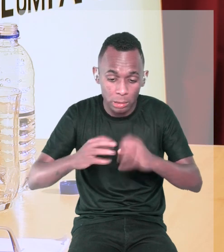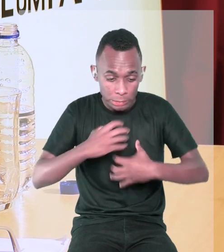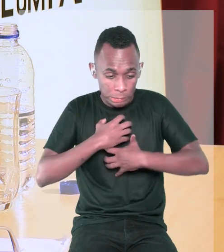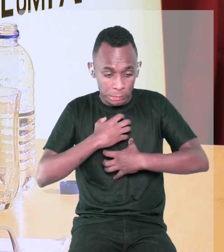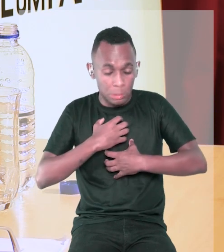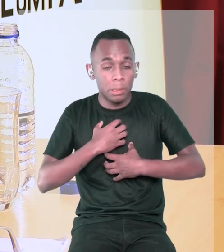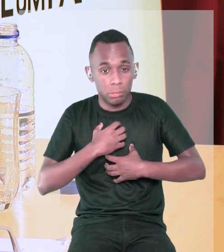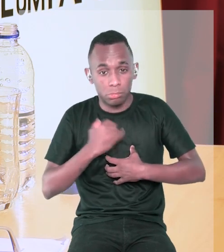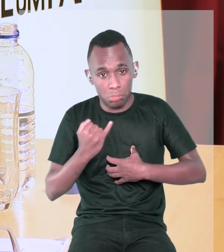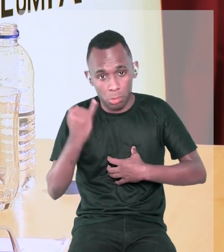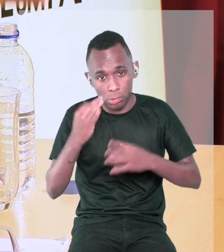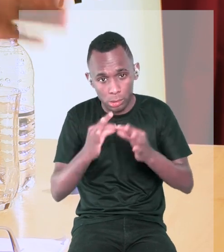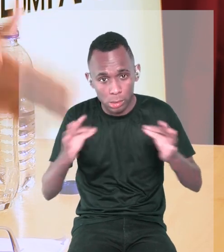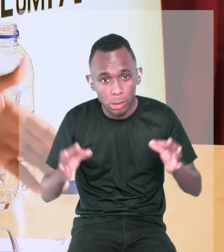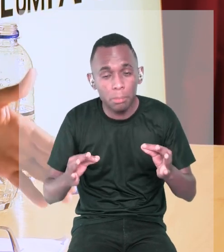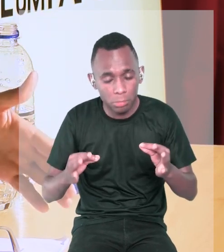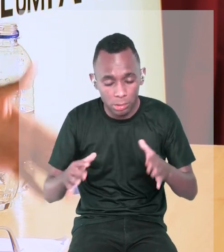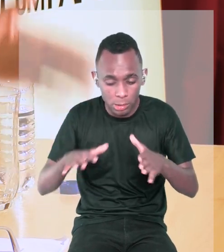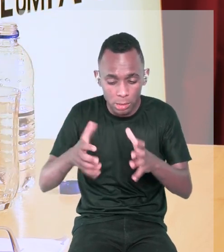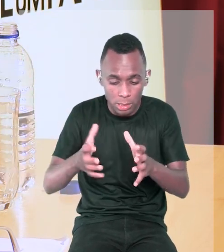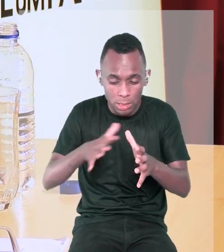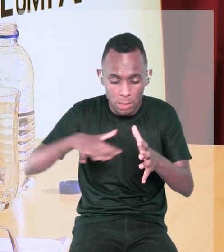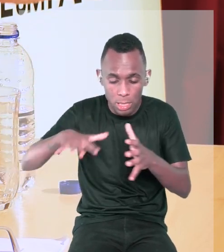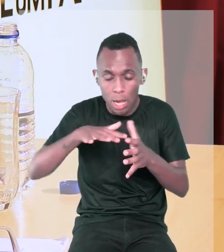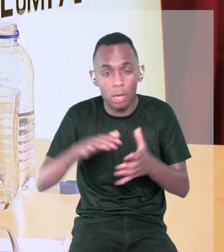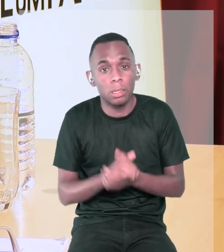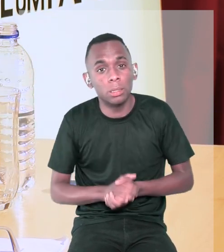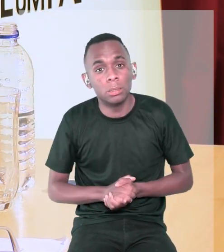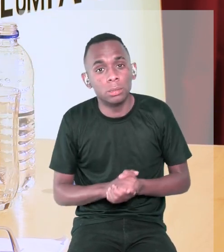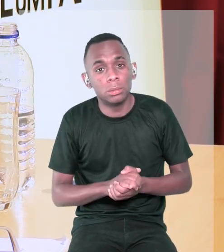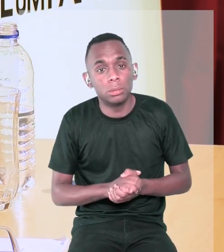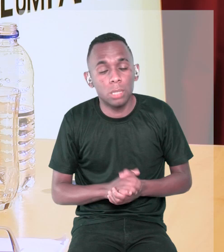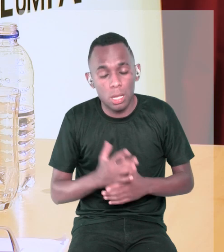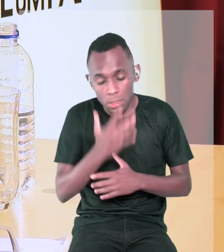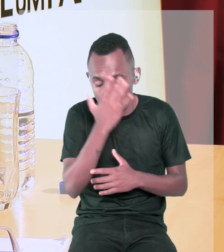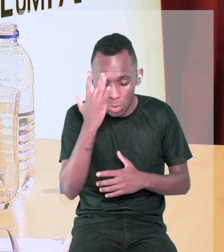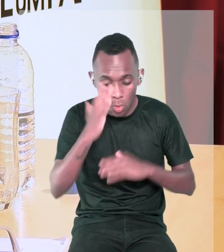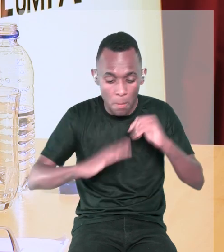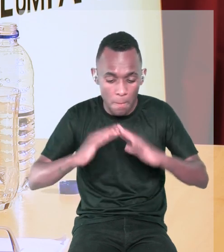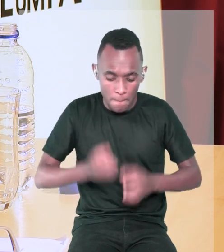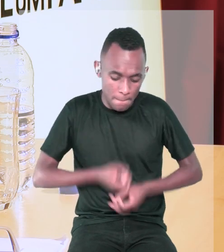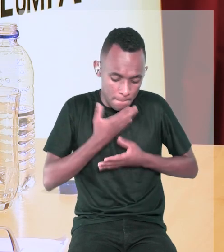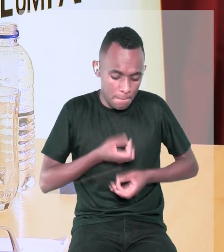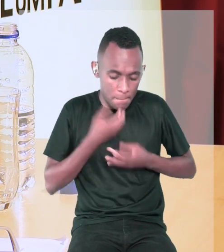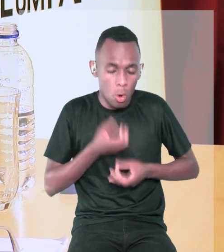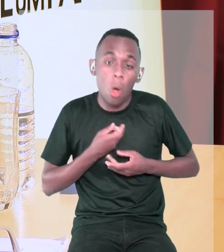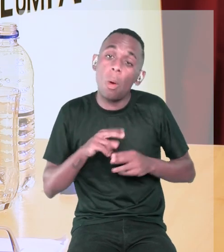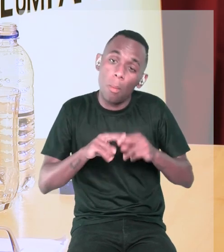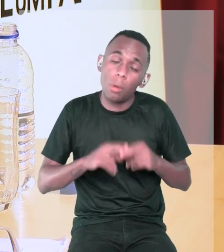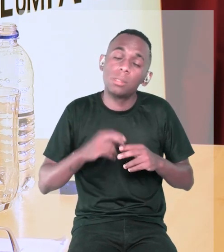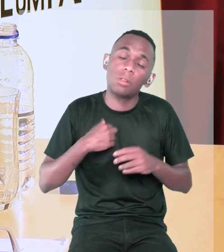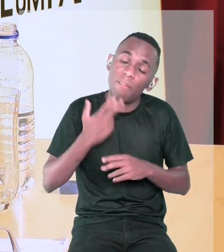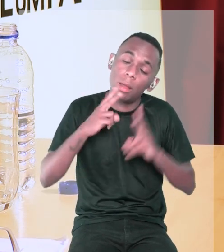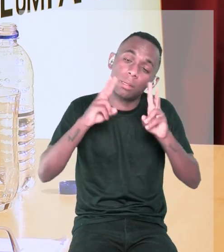Os poetas, então, por isso eu referi ao romantismo. Agora, eu me perdi de uma coisa que você falou antes,